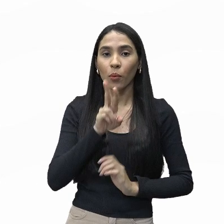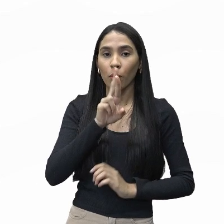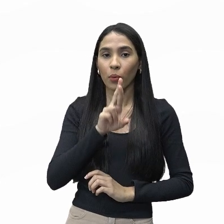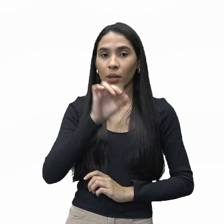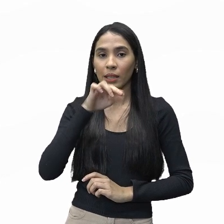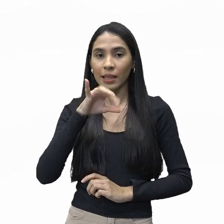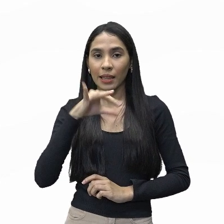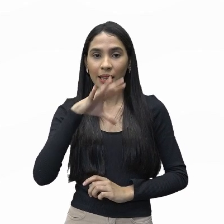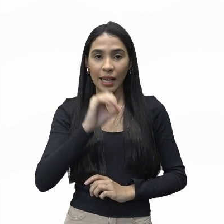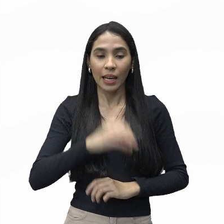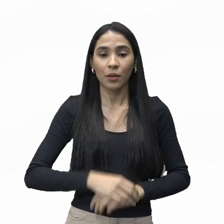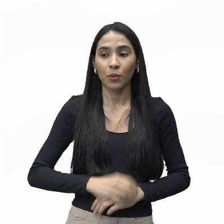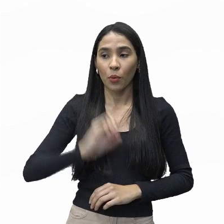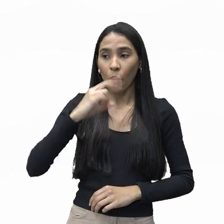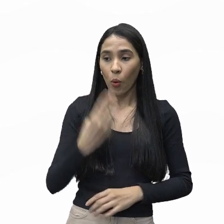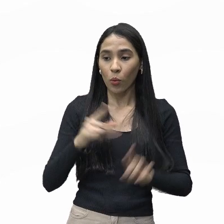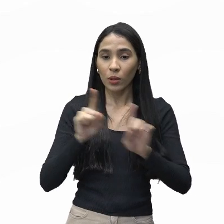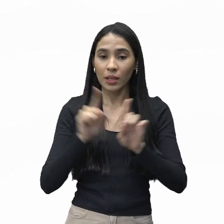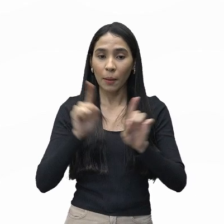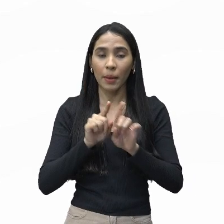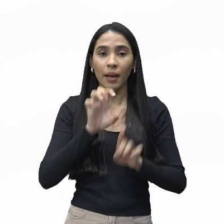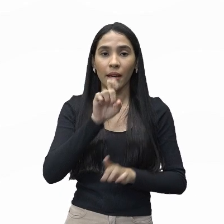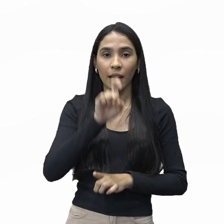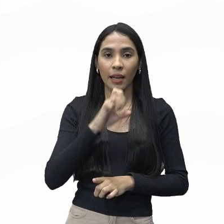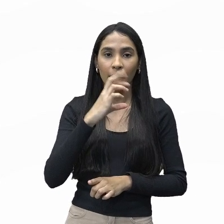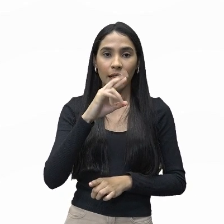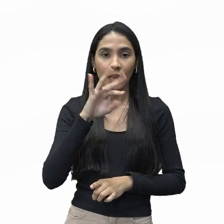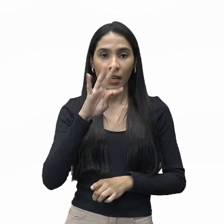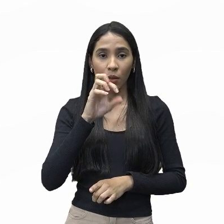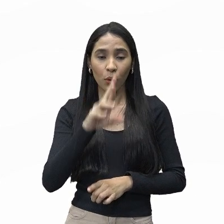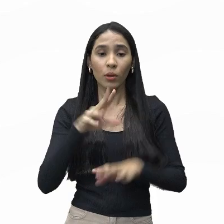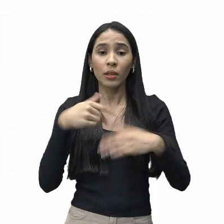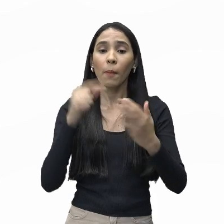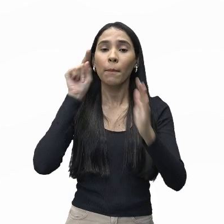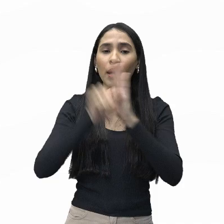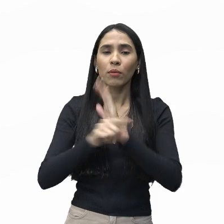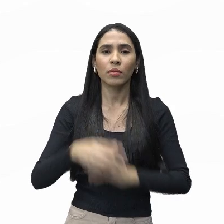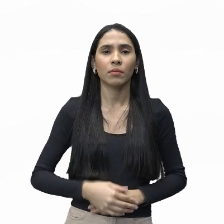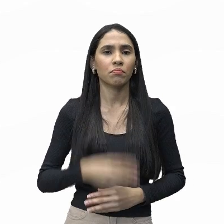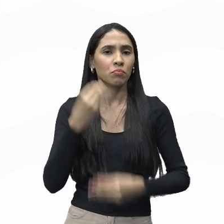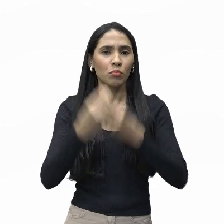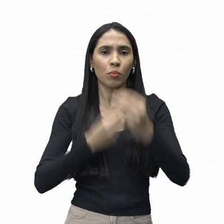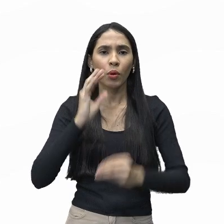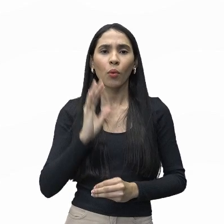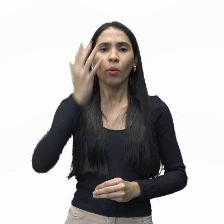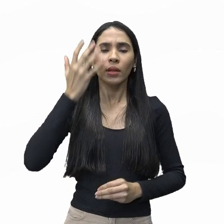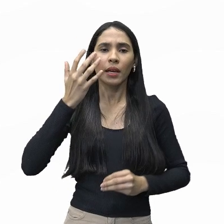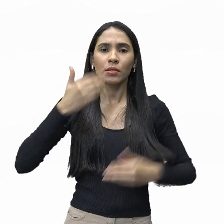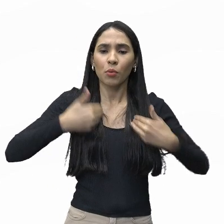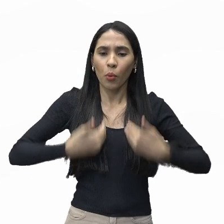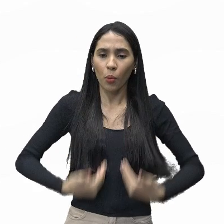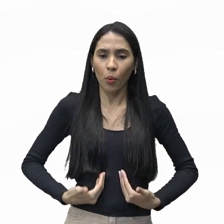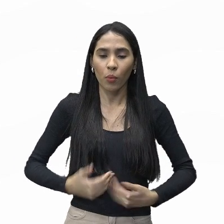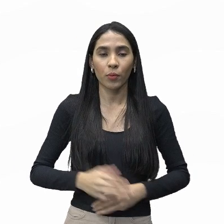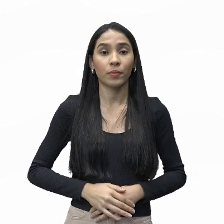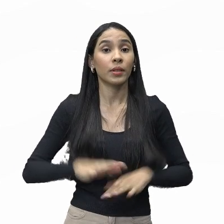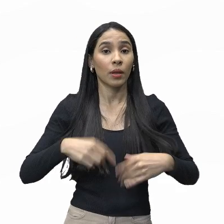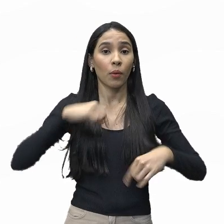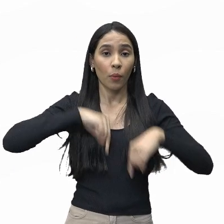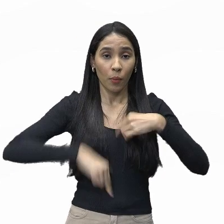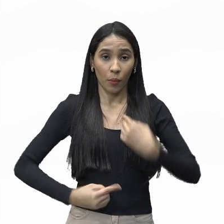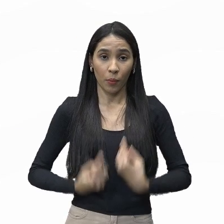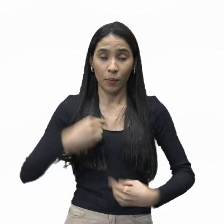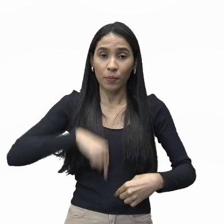sistema excretor que nós temos, certo? E aí tem essa perguntinha, né, como o nosso corpo funciona? O organismo humano ele